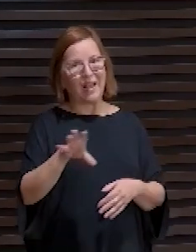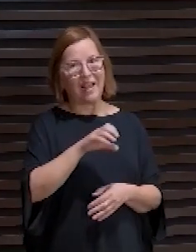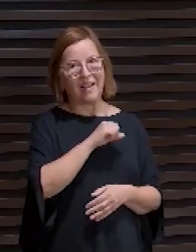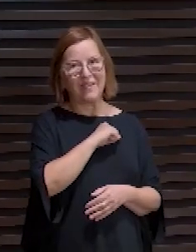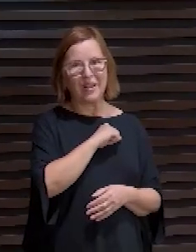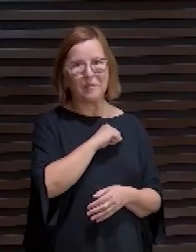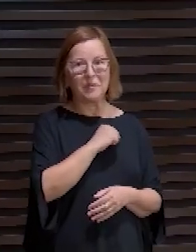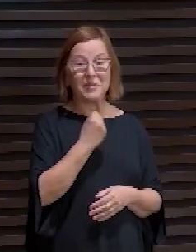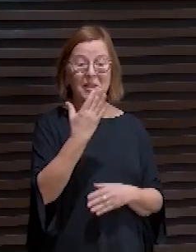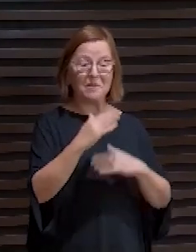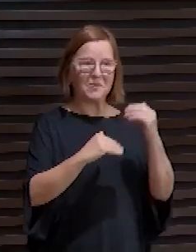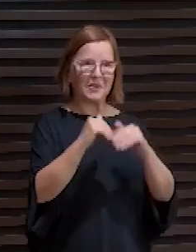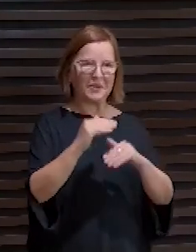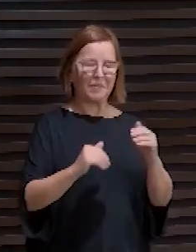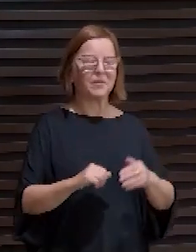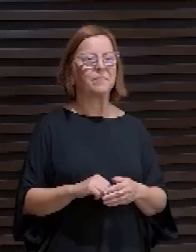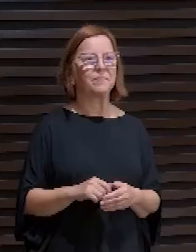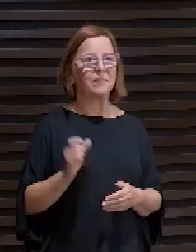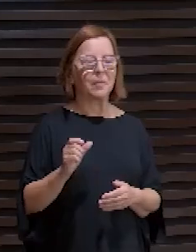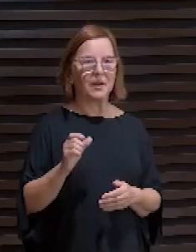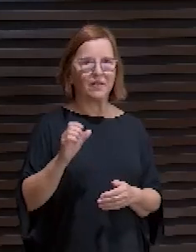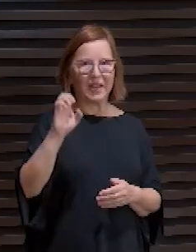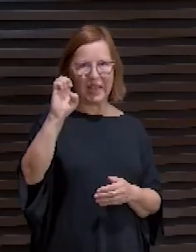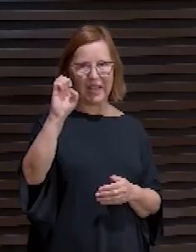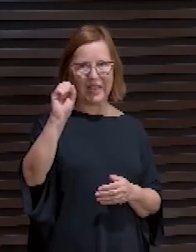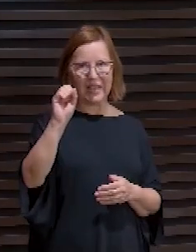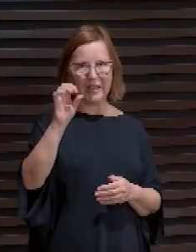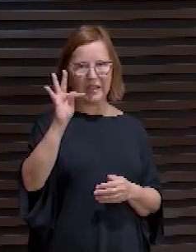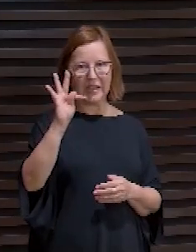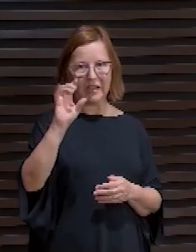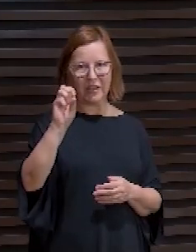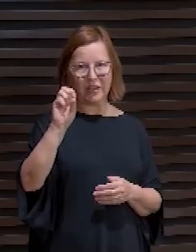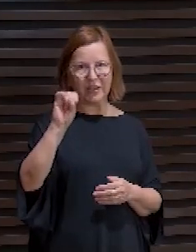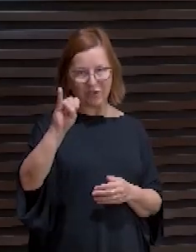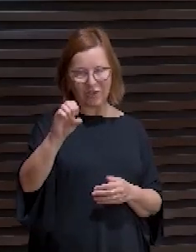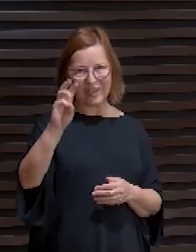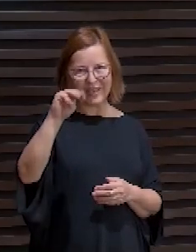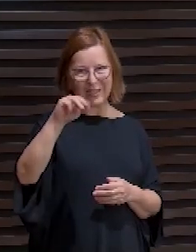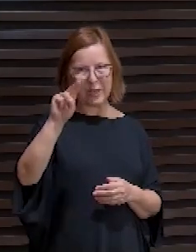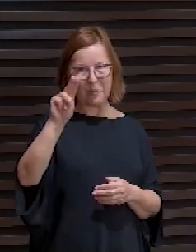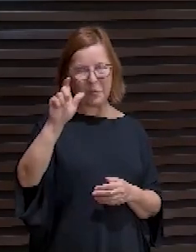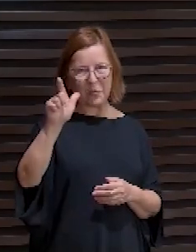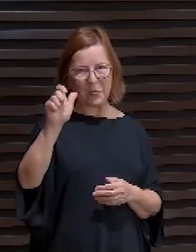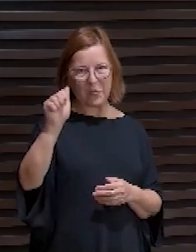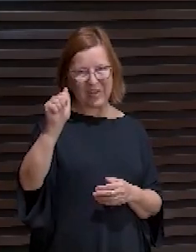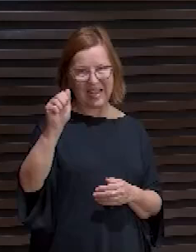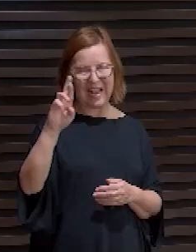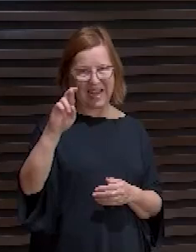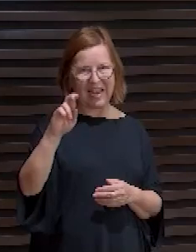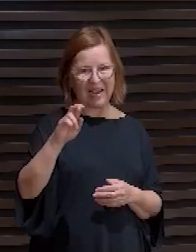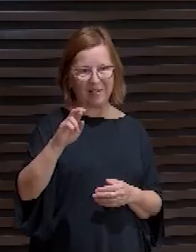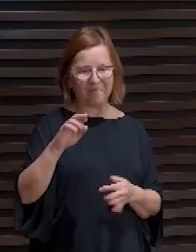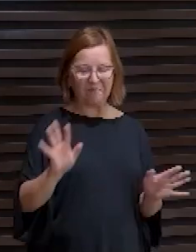palavra aqui, estimular, ela é dita também em 3 outros textos do Novo Testamento, com uma